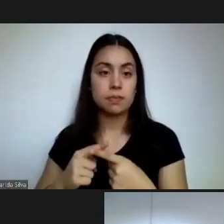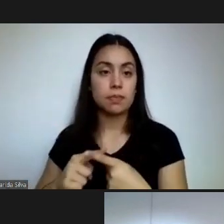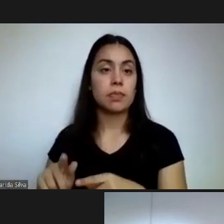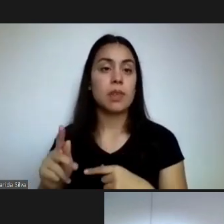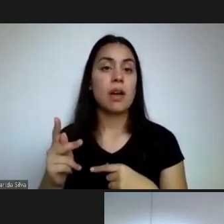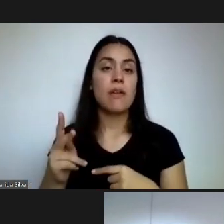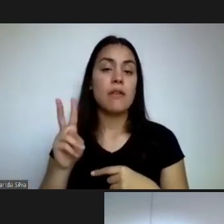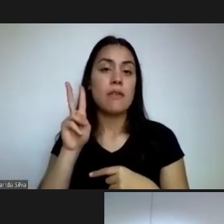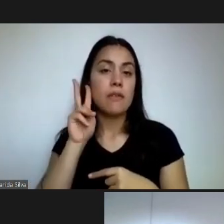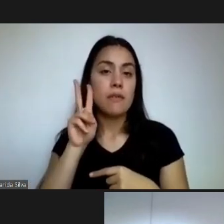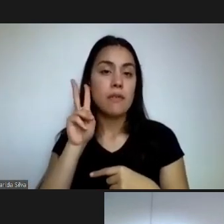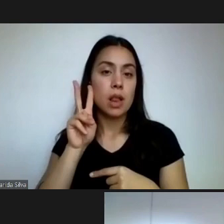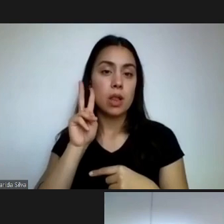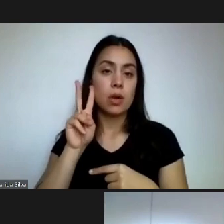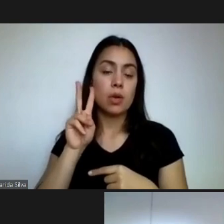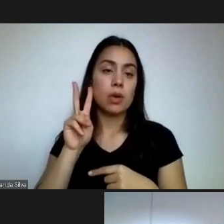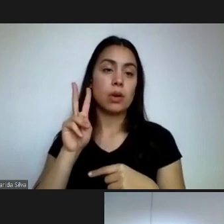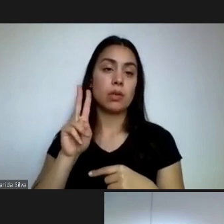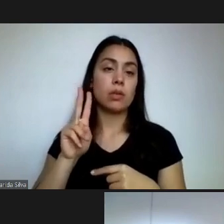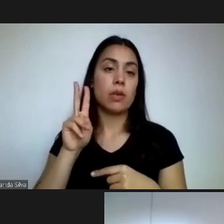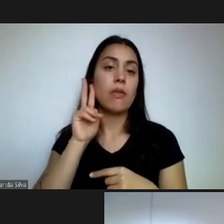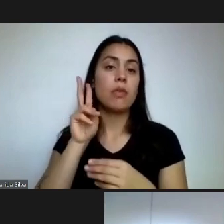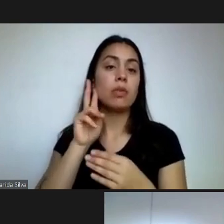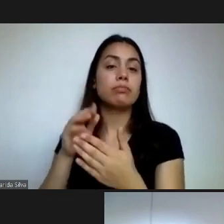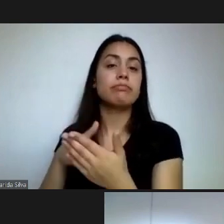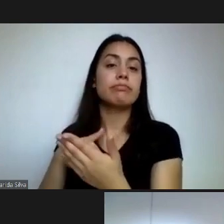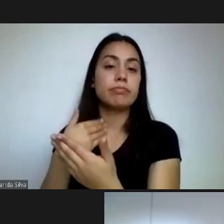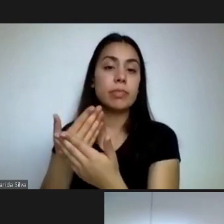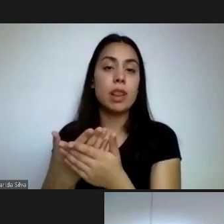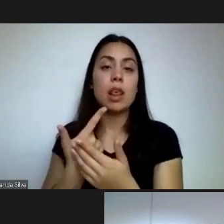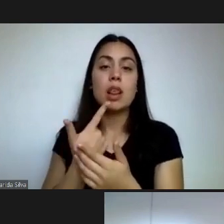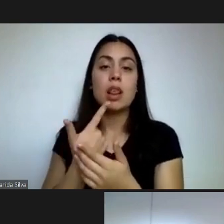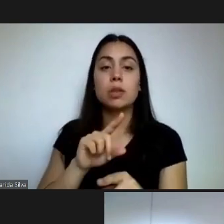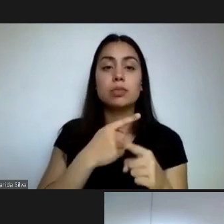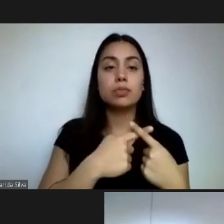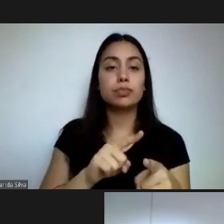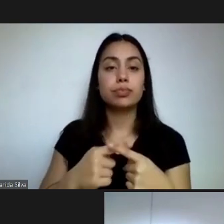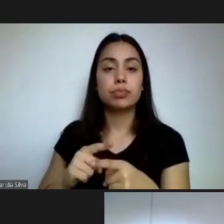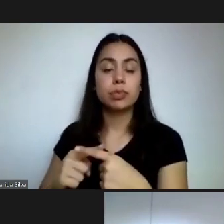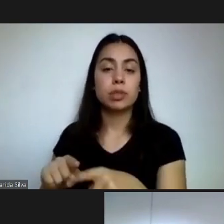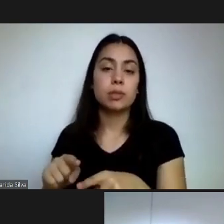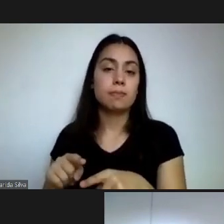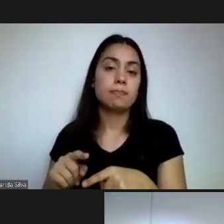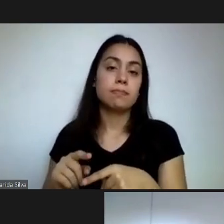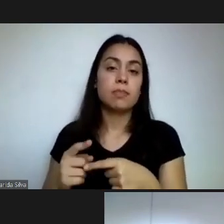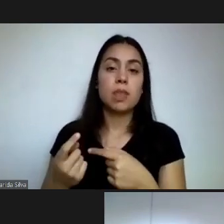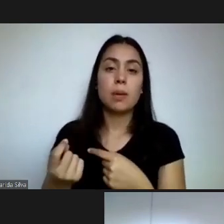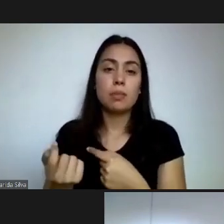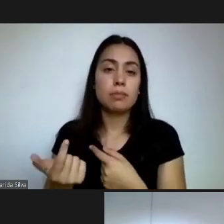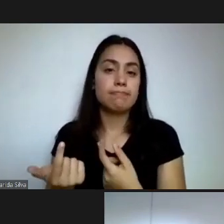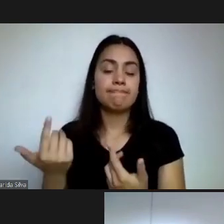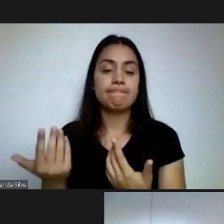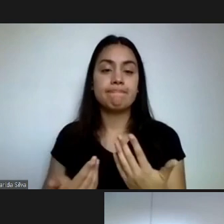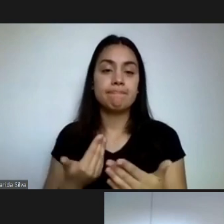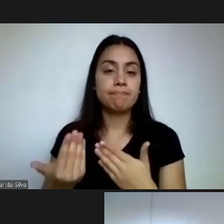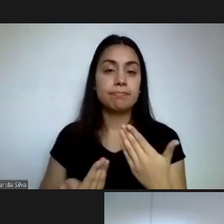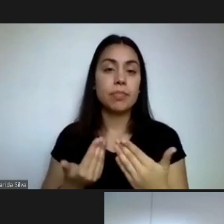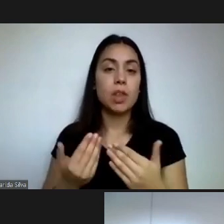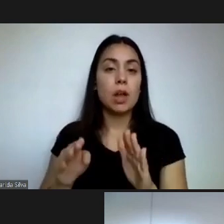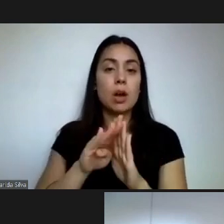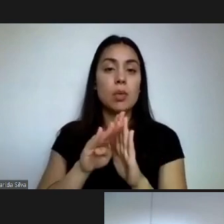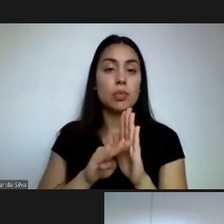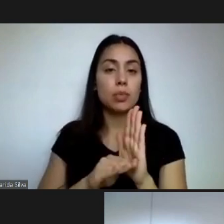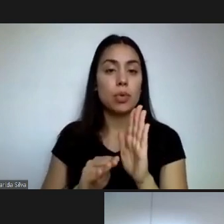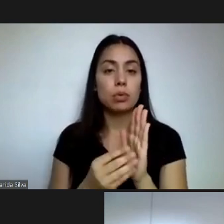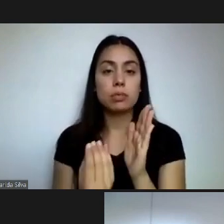valorização que damos ao estatuto e o facto das línguas poderem ser integradas no sistema de ensino ou não, tem a ver também com o reconhecimento